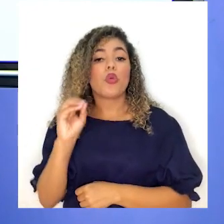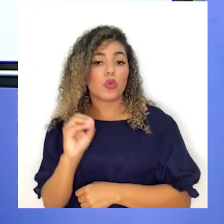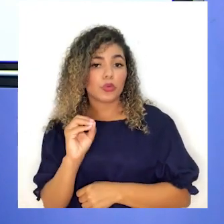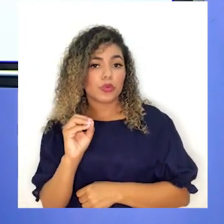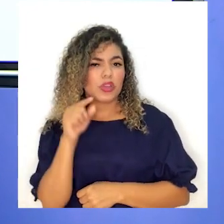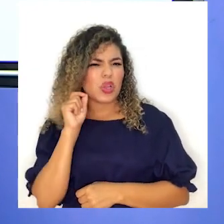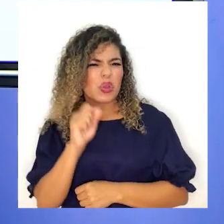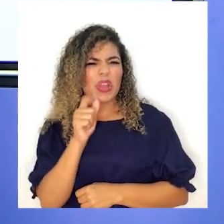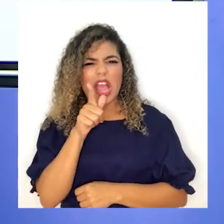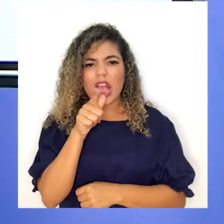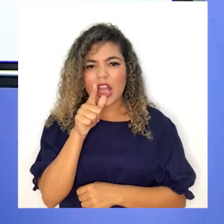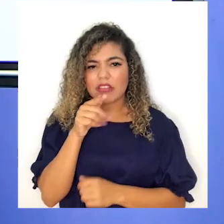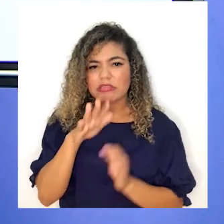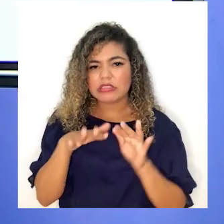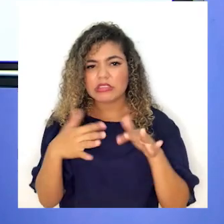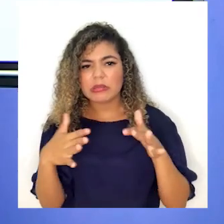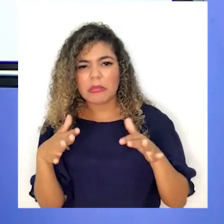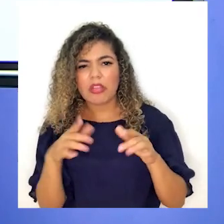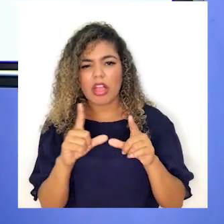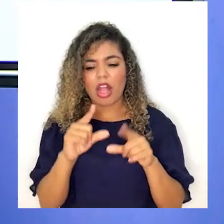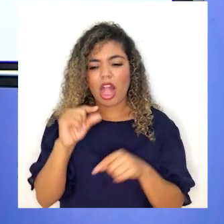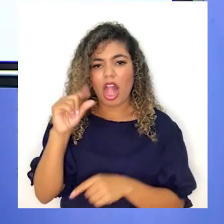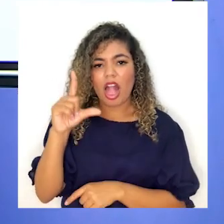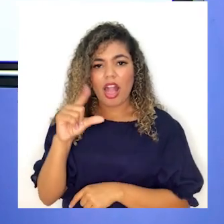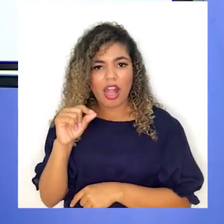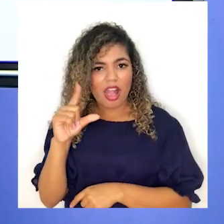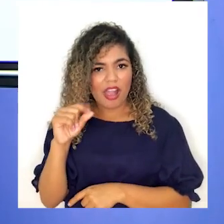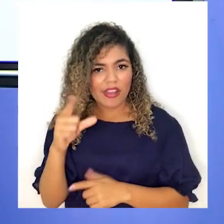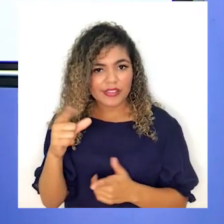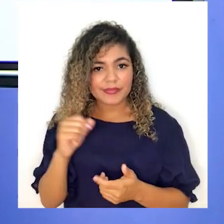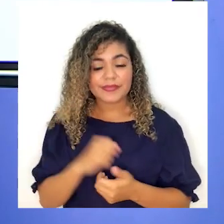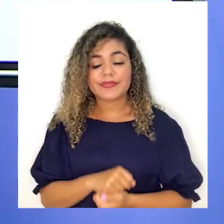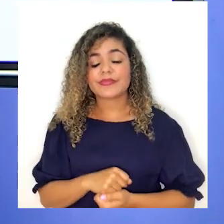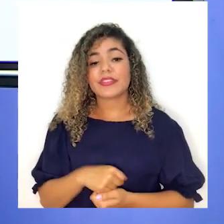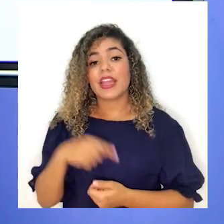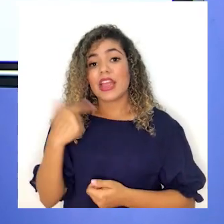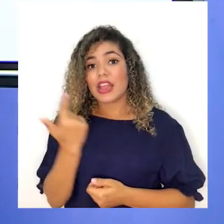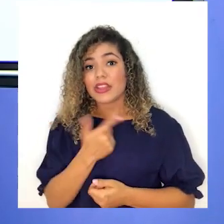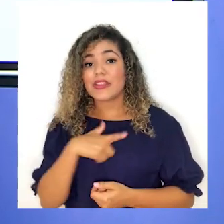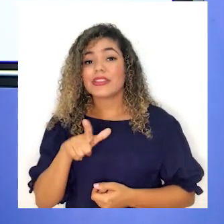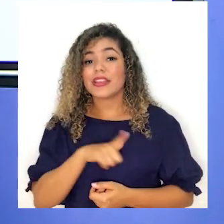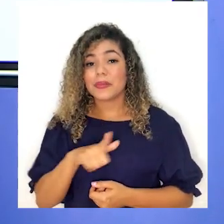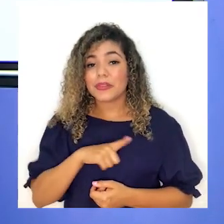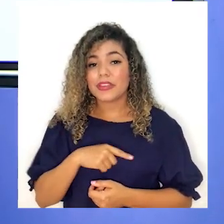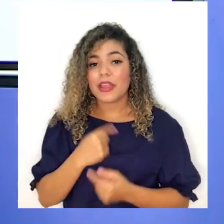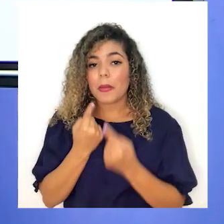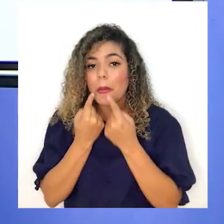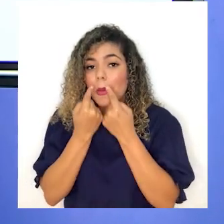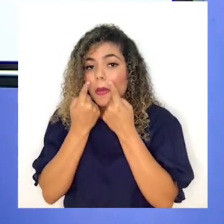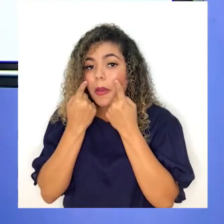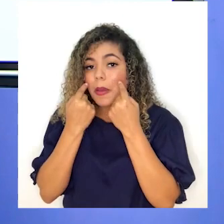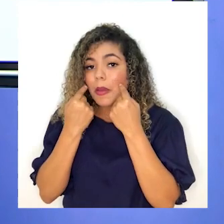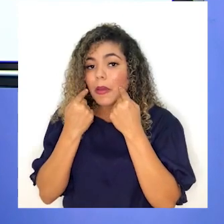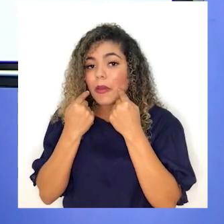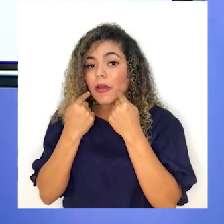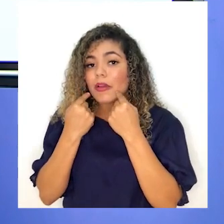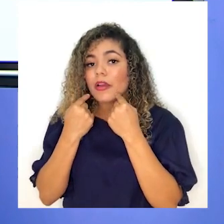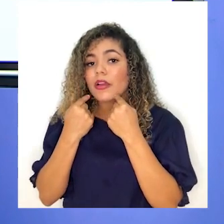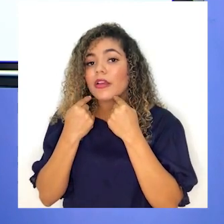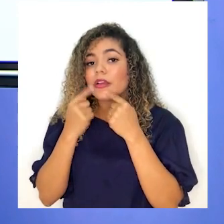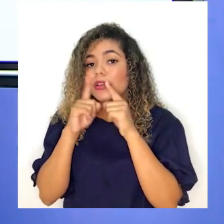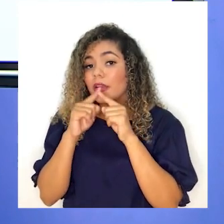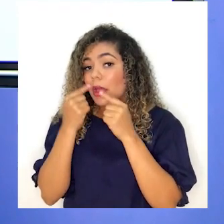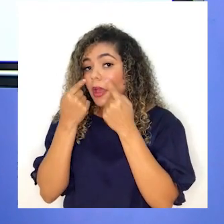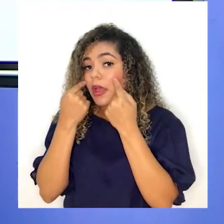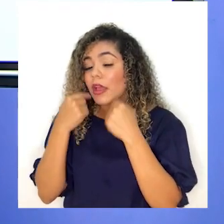uma substância meio gosmenta, preguenta, e nós também temos no nariz, pela parte